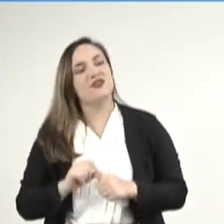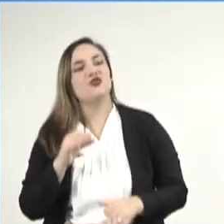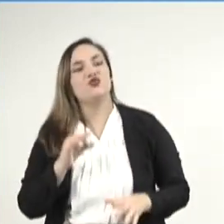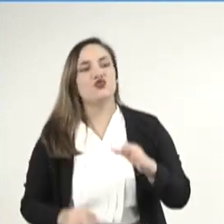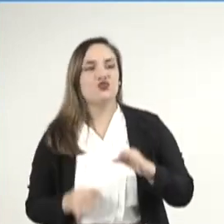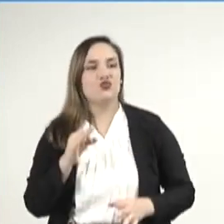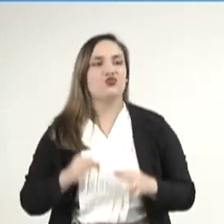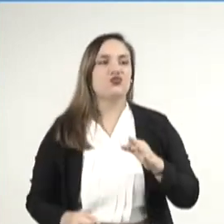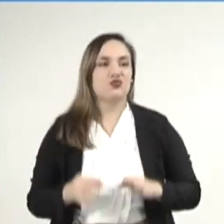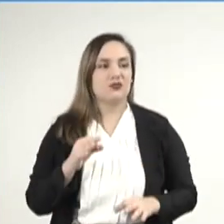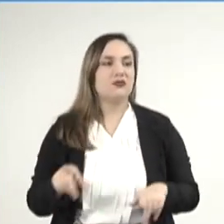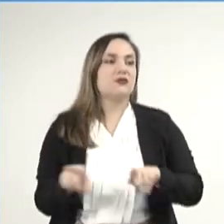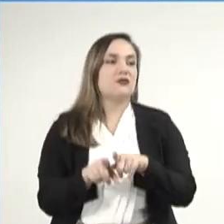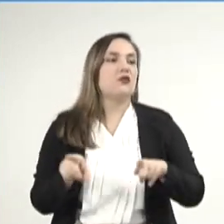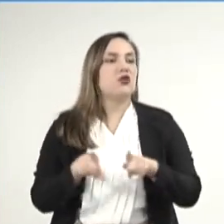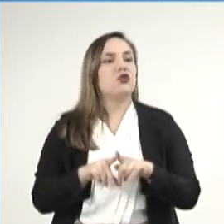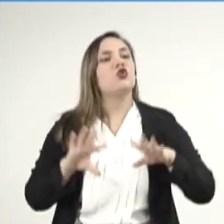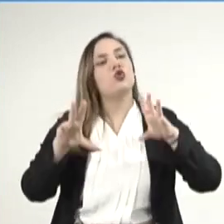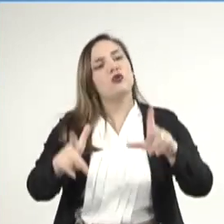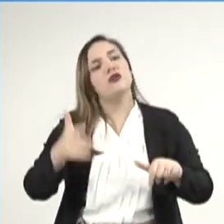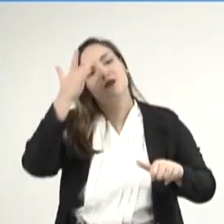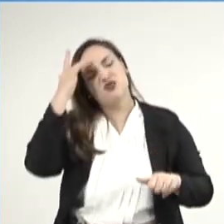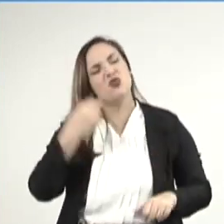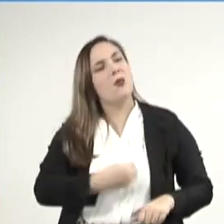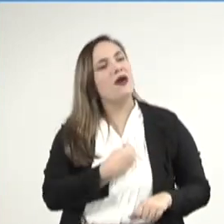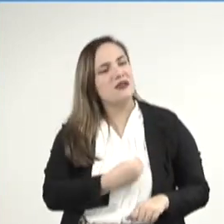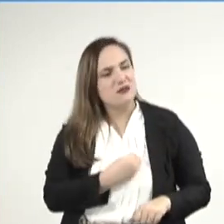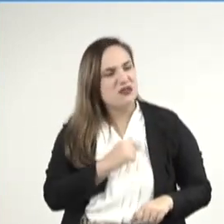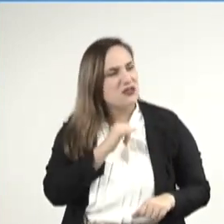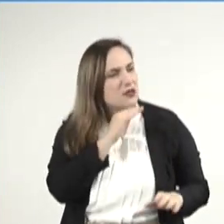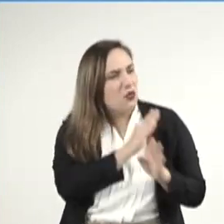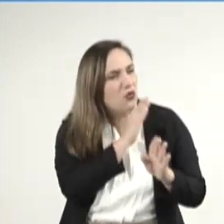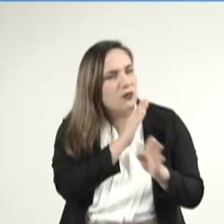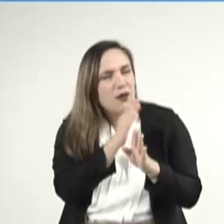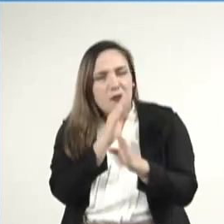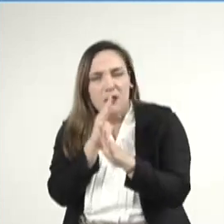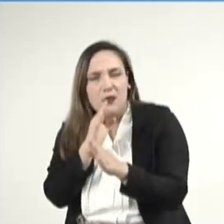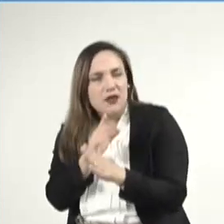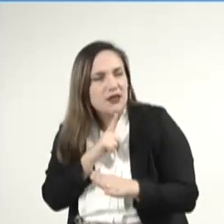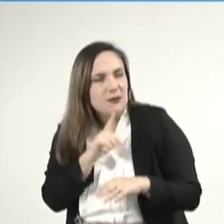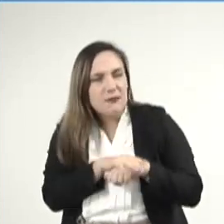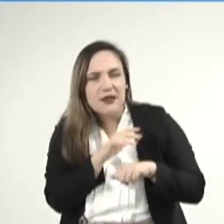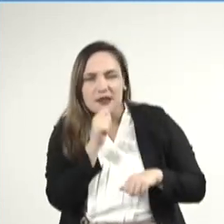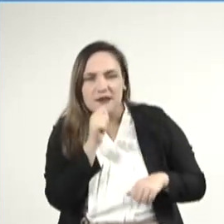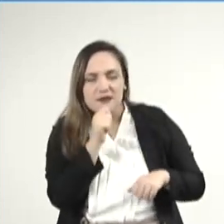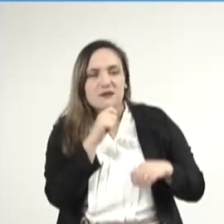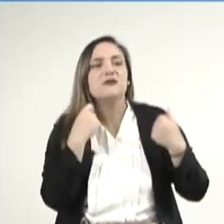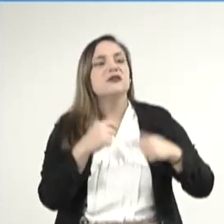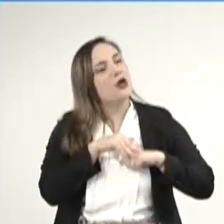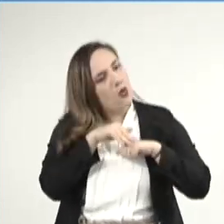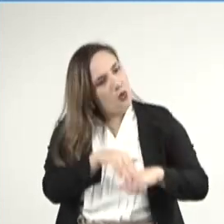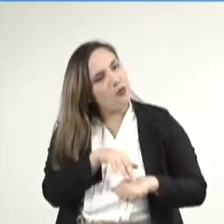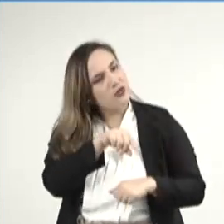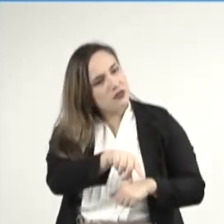justiça e todos os envolvidos, se tiver mais ainda, que eles sejam